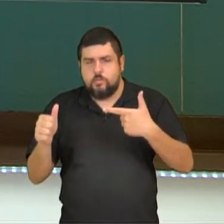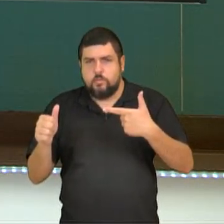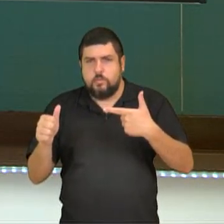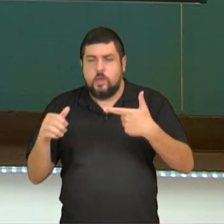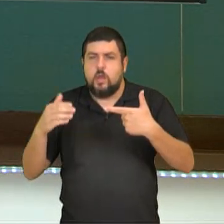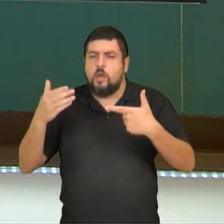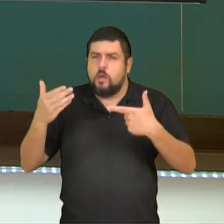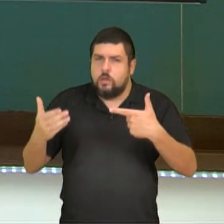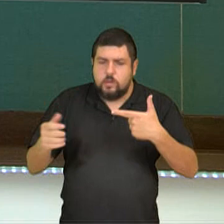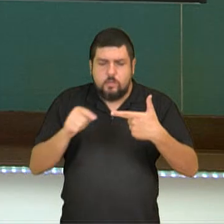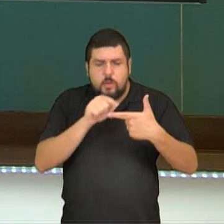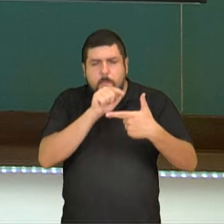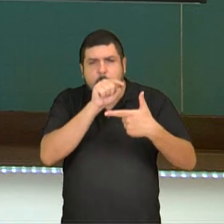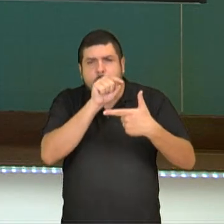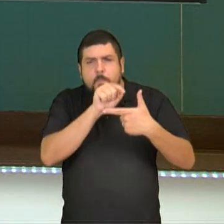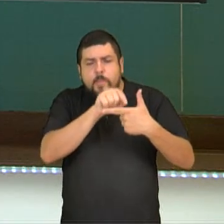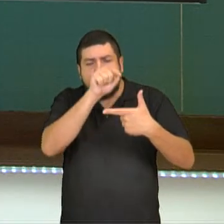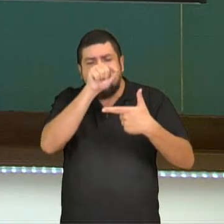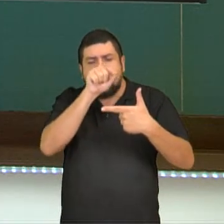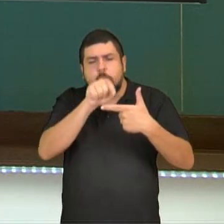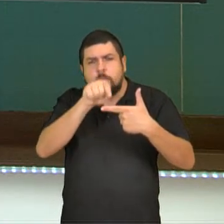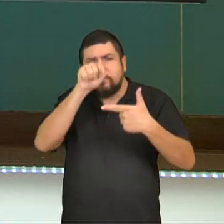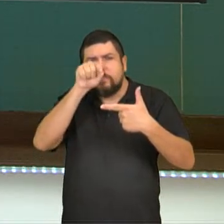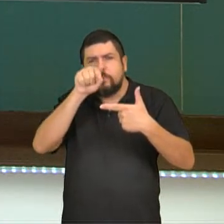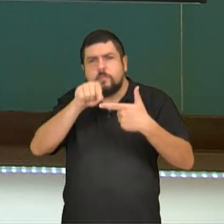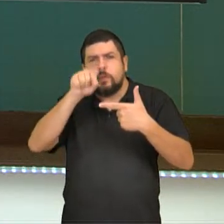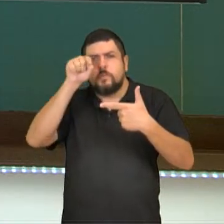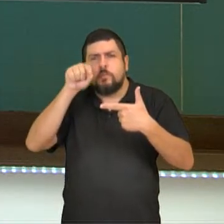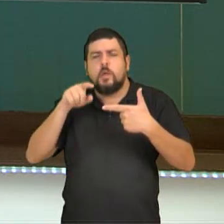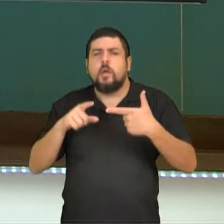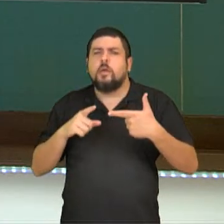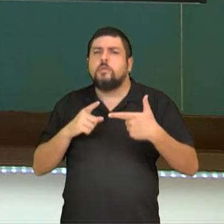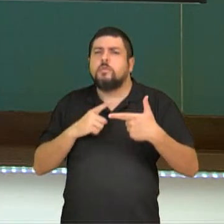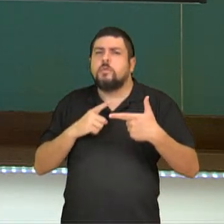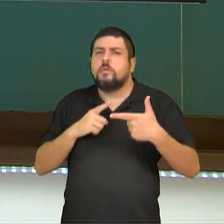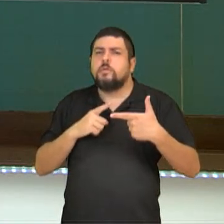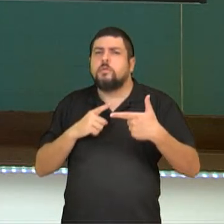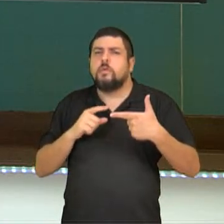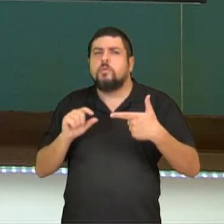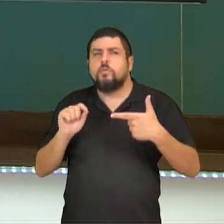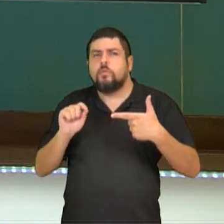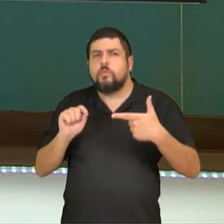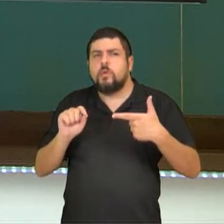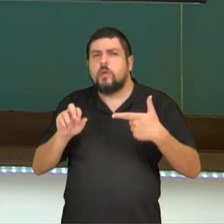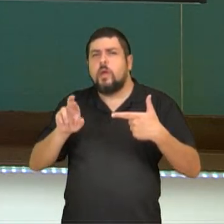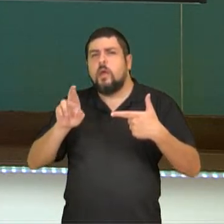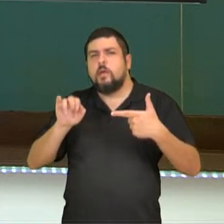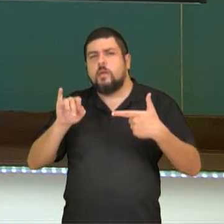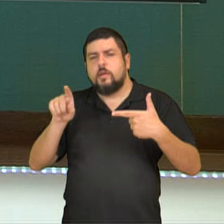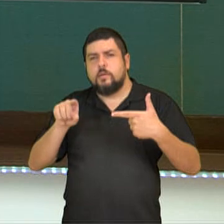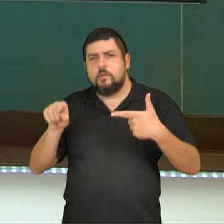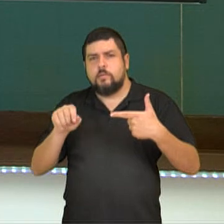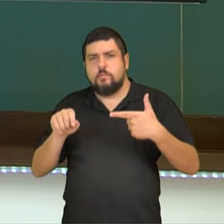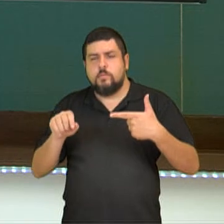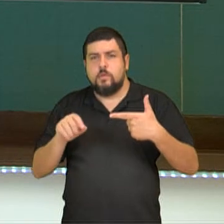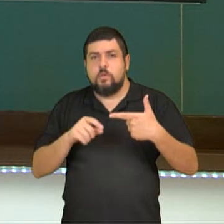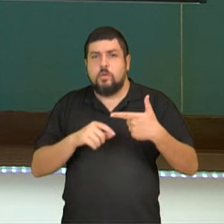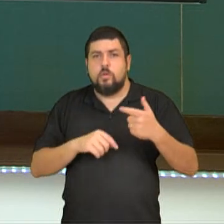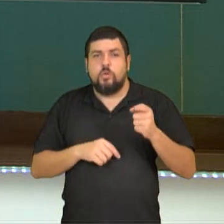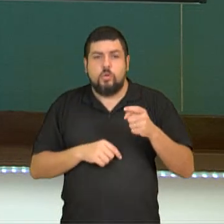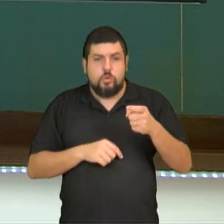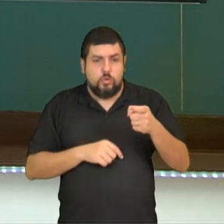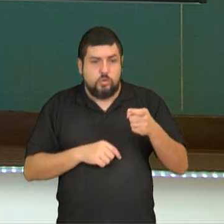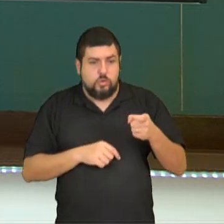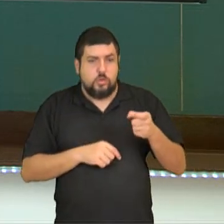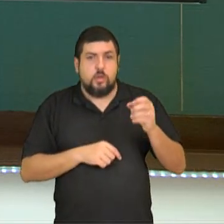4 pontos do gráfico, nós temos as raízes. E quais são as coordenadas? Então, quando o x é 0, o y é